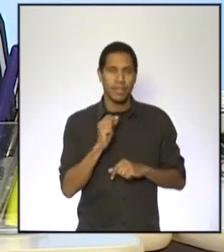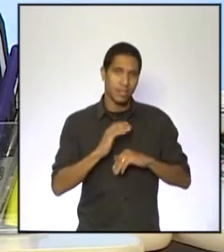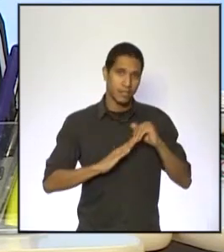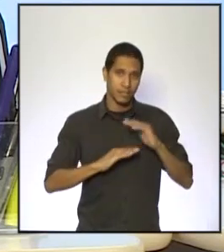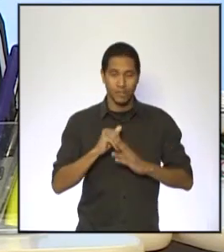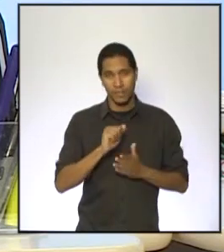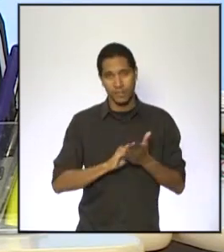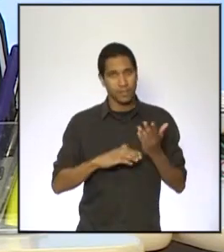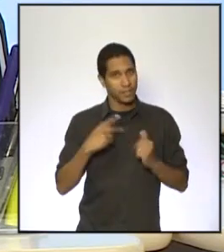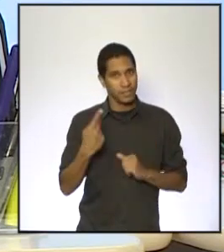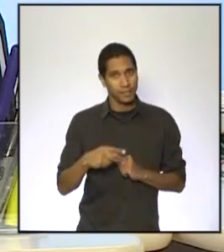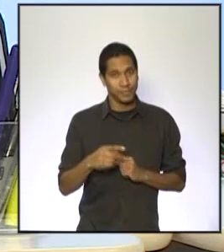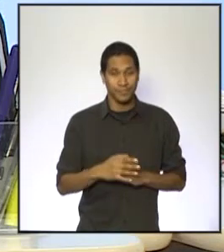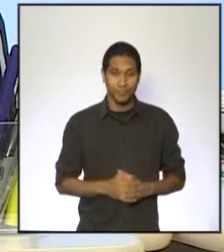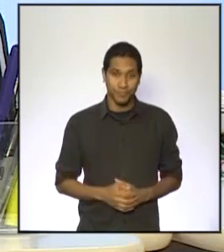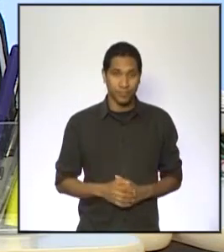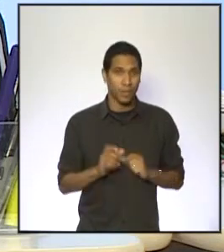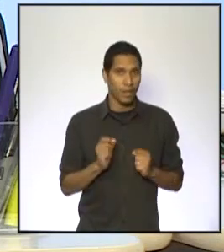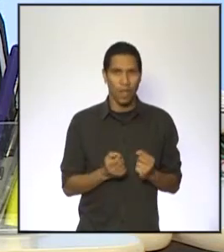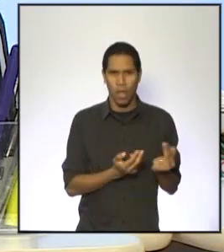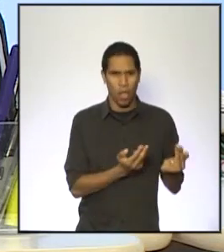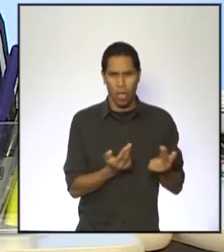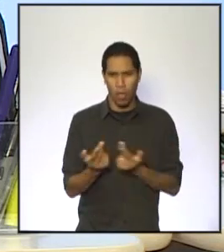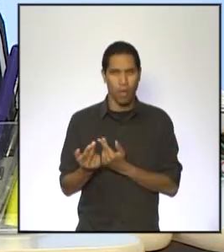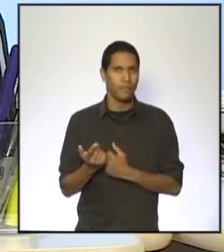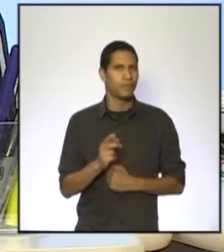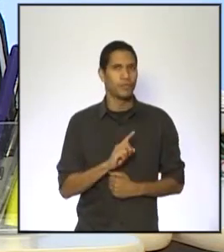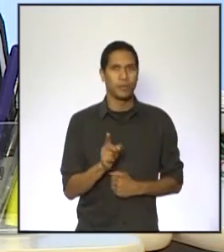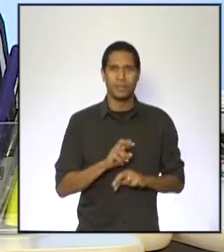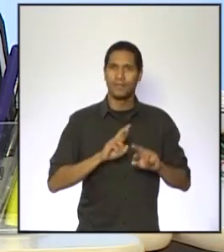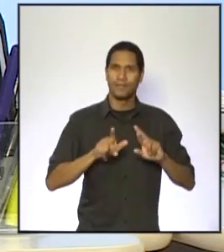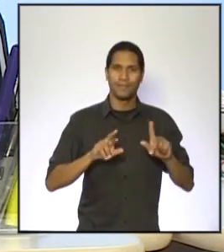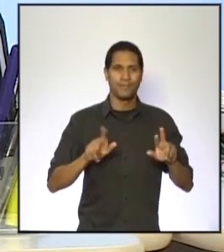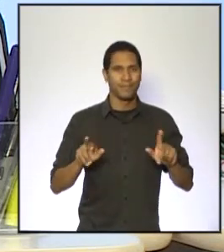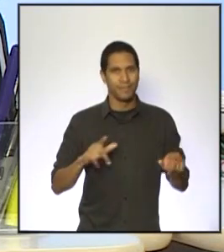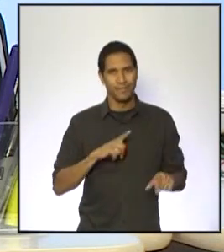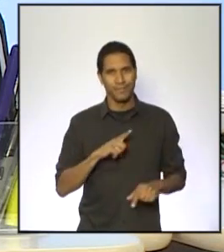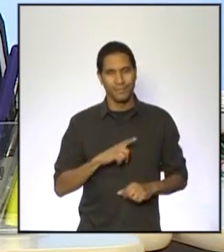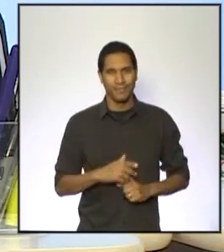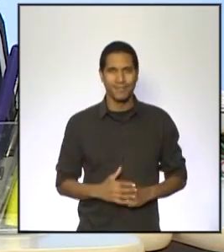atividade como essa, que uma nunca vai ficar igual à outra.